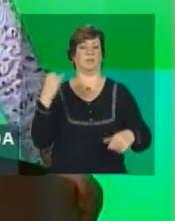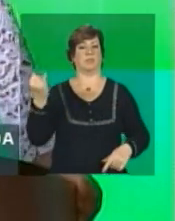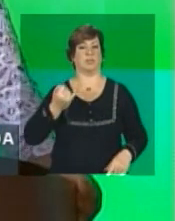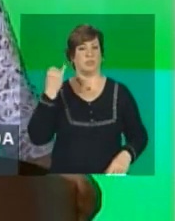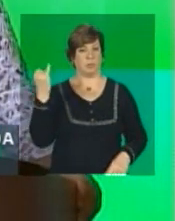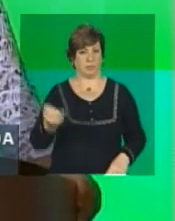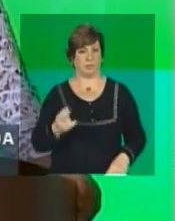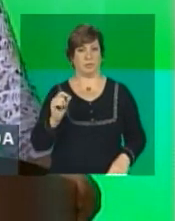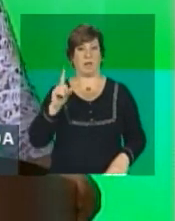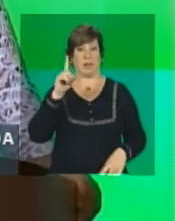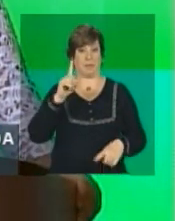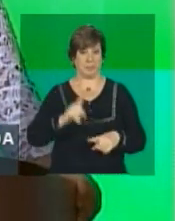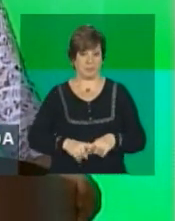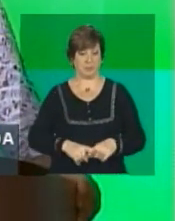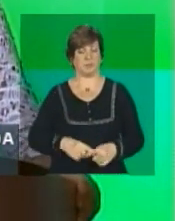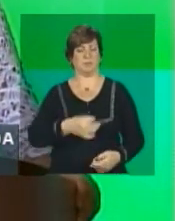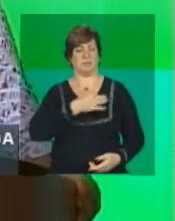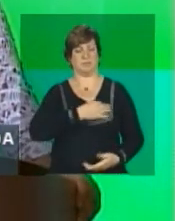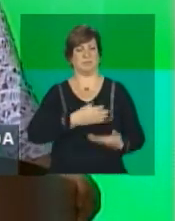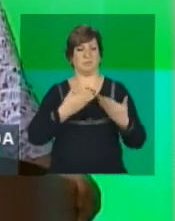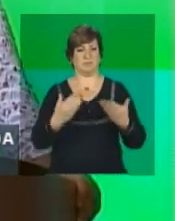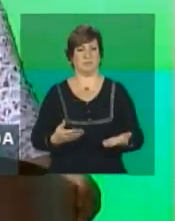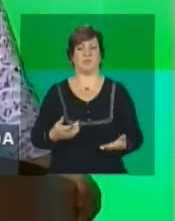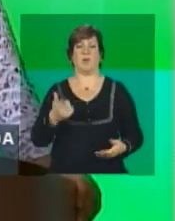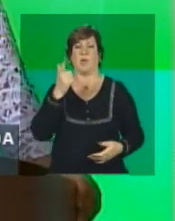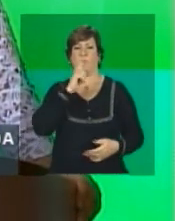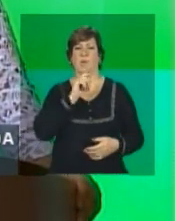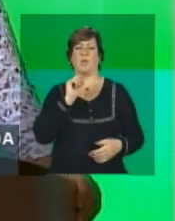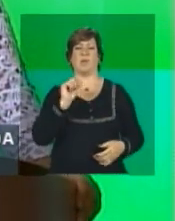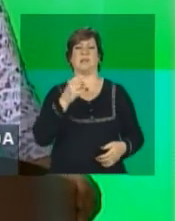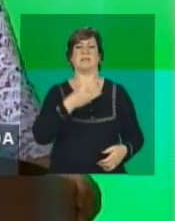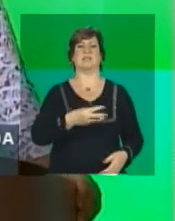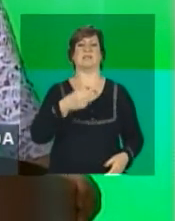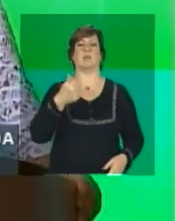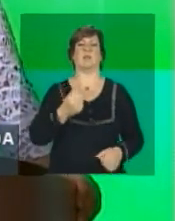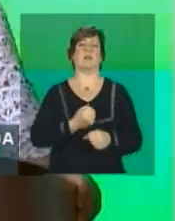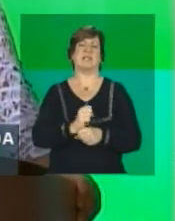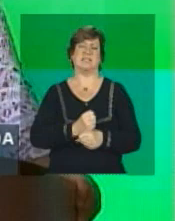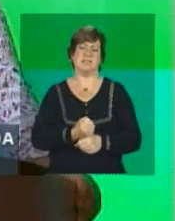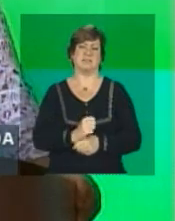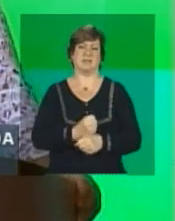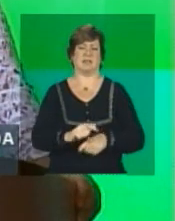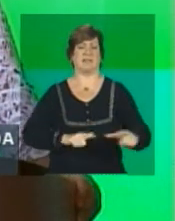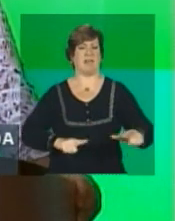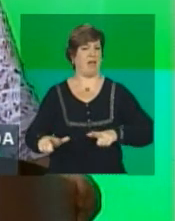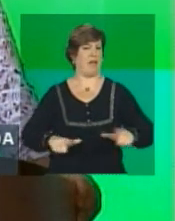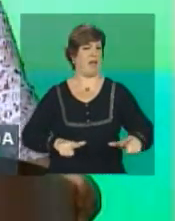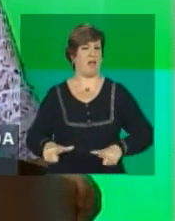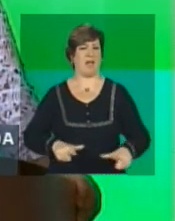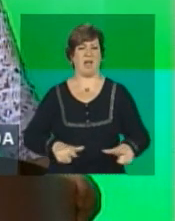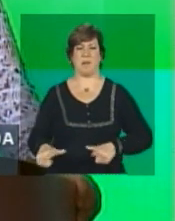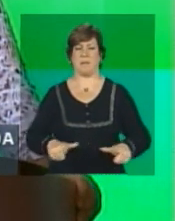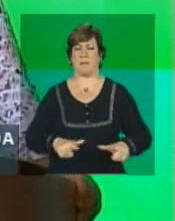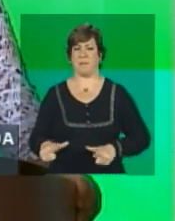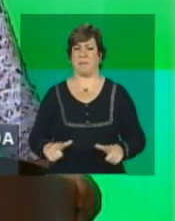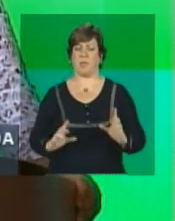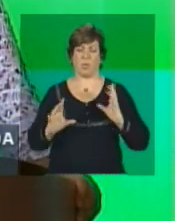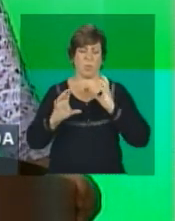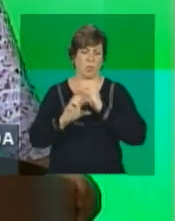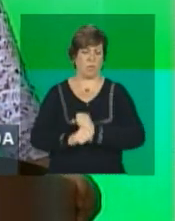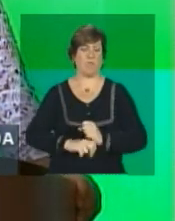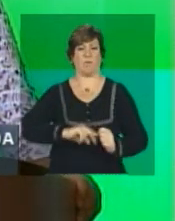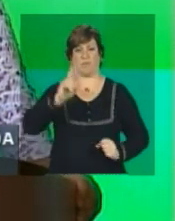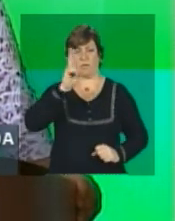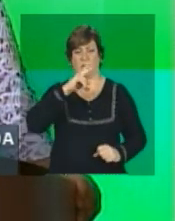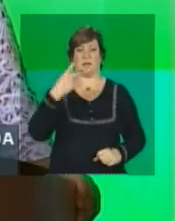por absoluto merecimento, após 31 anos de trabalho incansável nesta empresa.